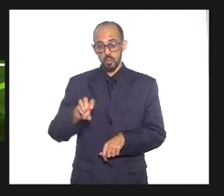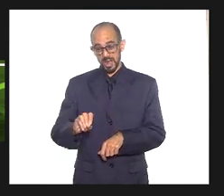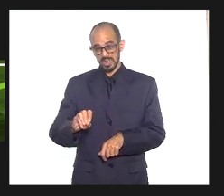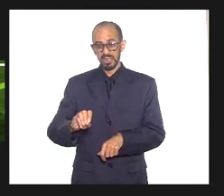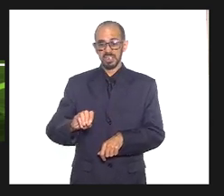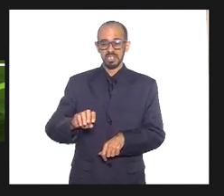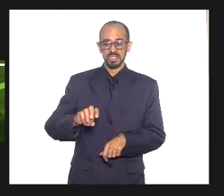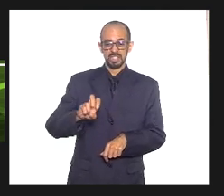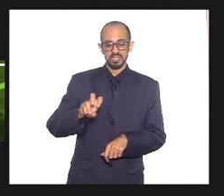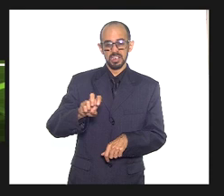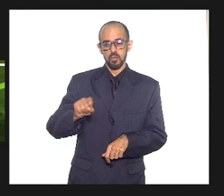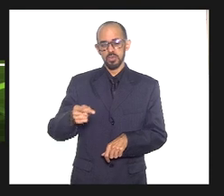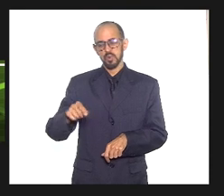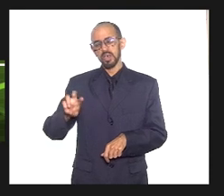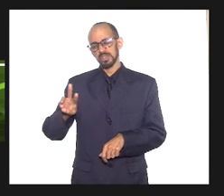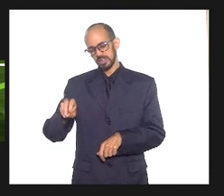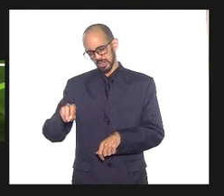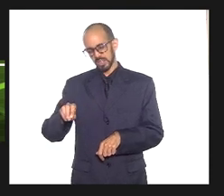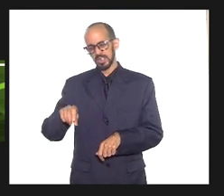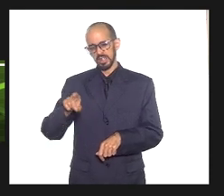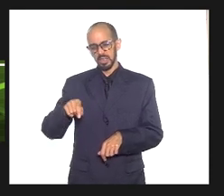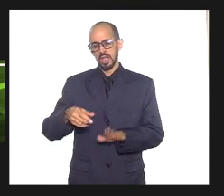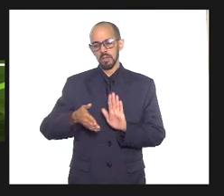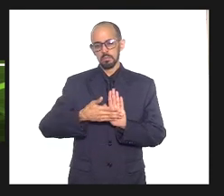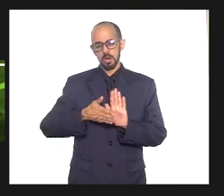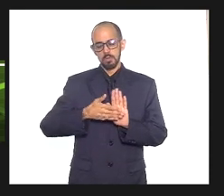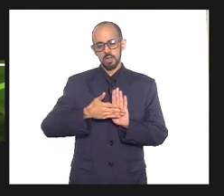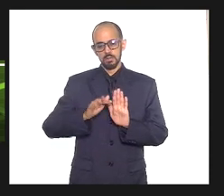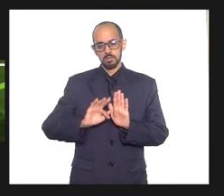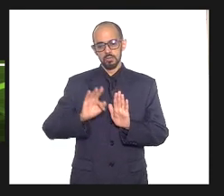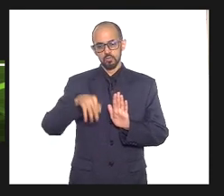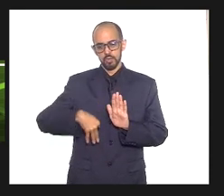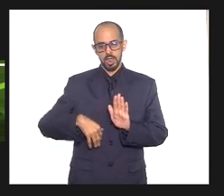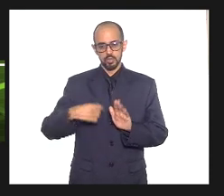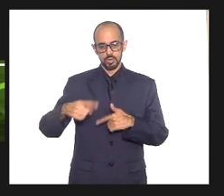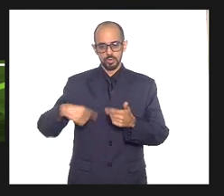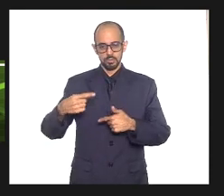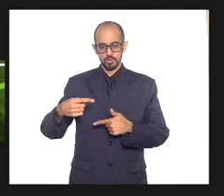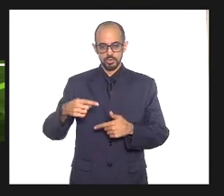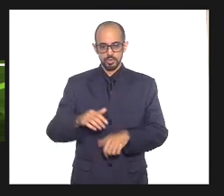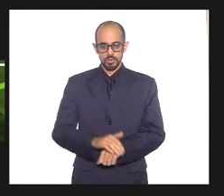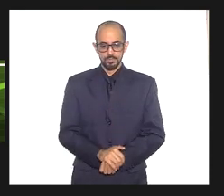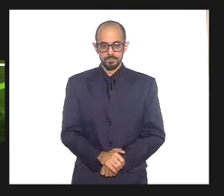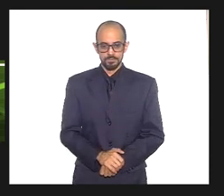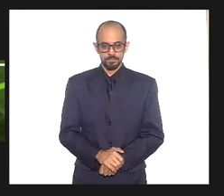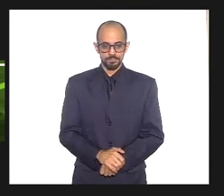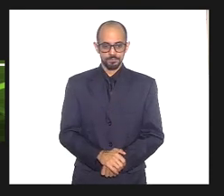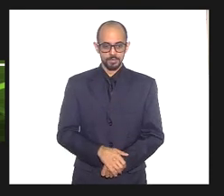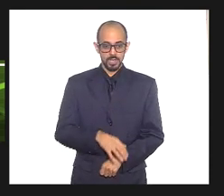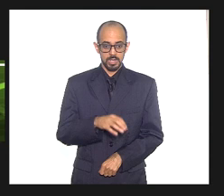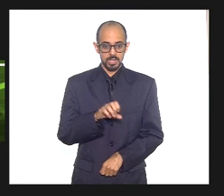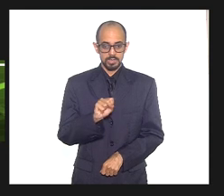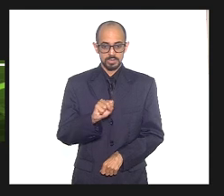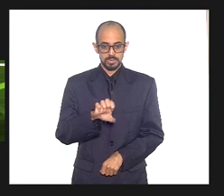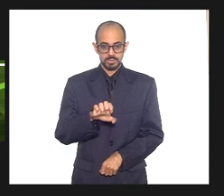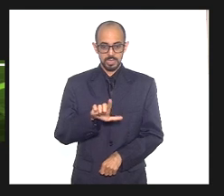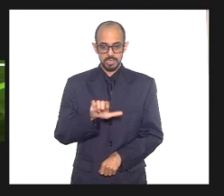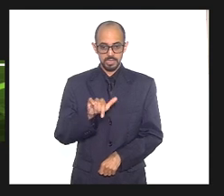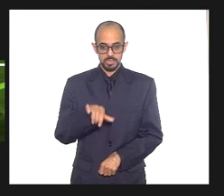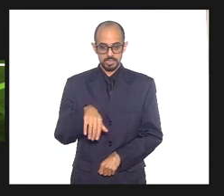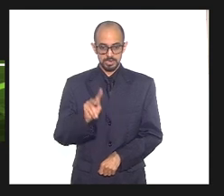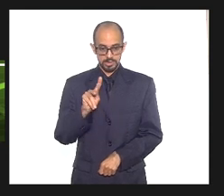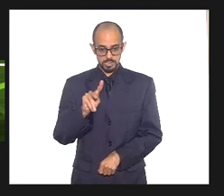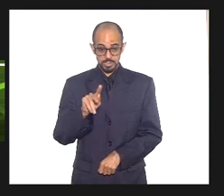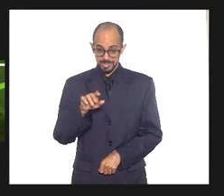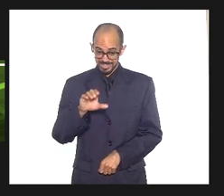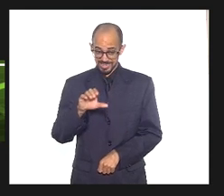5,40, 5,30, a previsão do boletim Focus do Banco Central. Taxa Selic também sobe muito, porque no